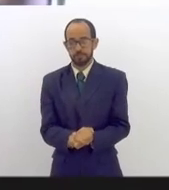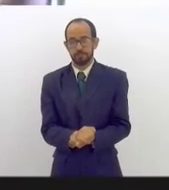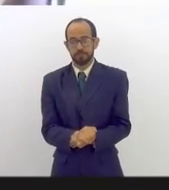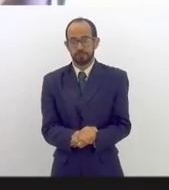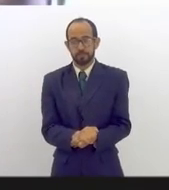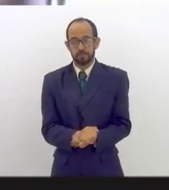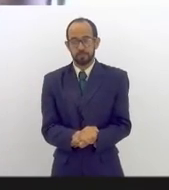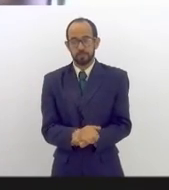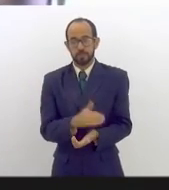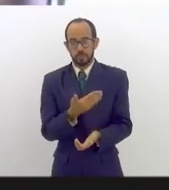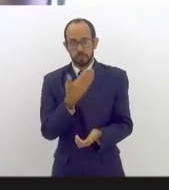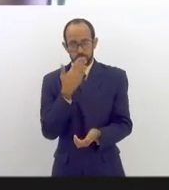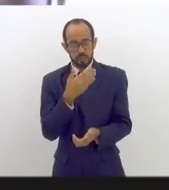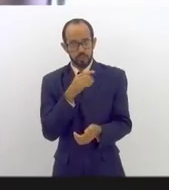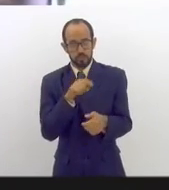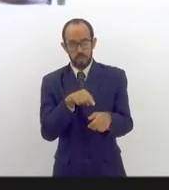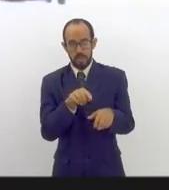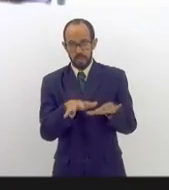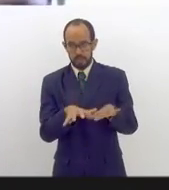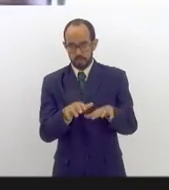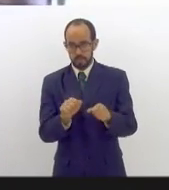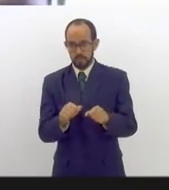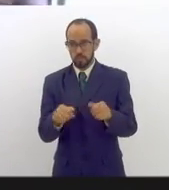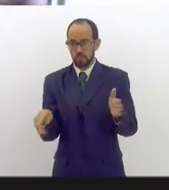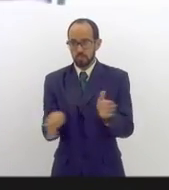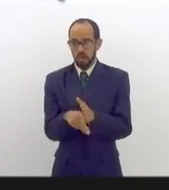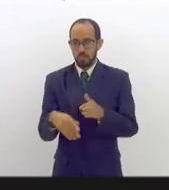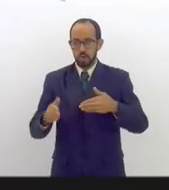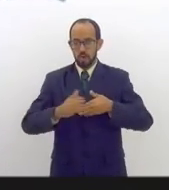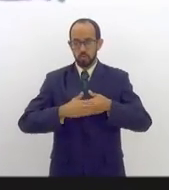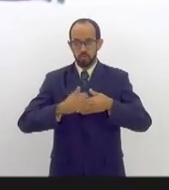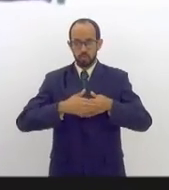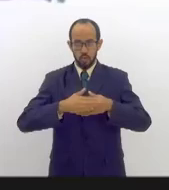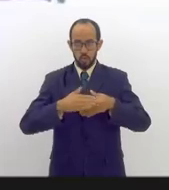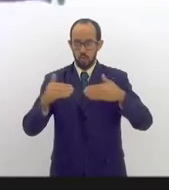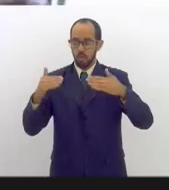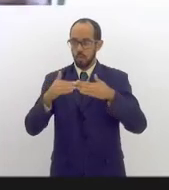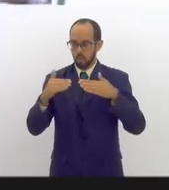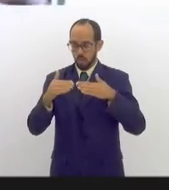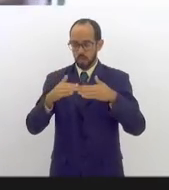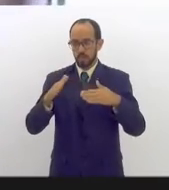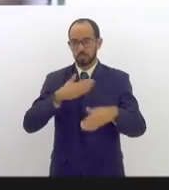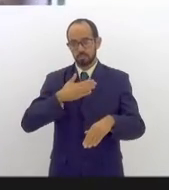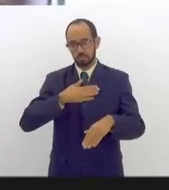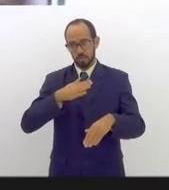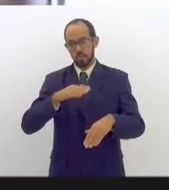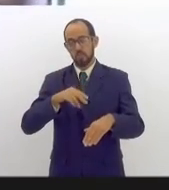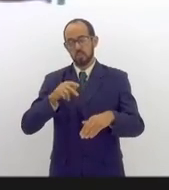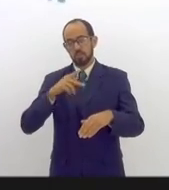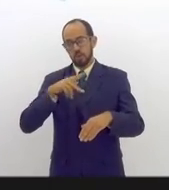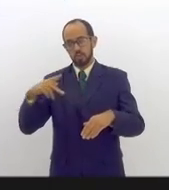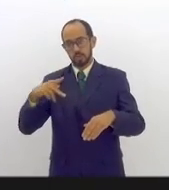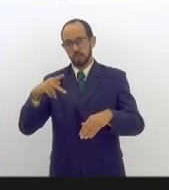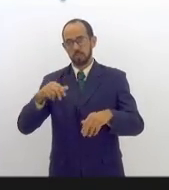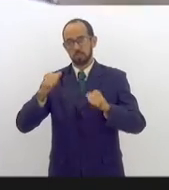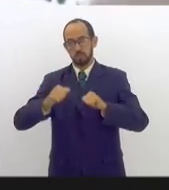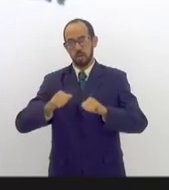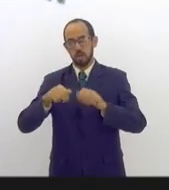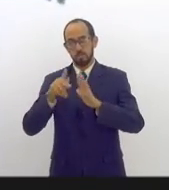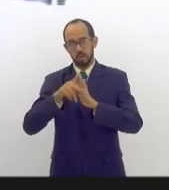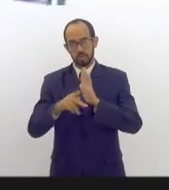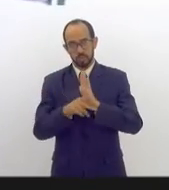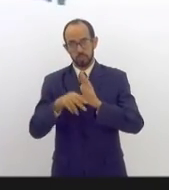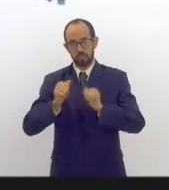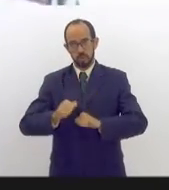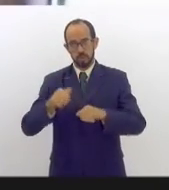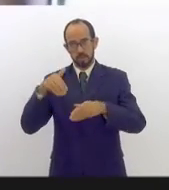o pedido era esse. O próprio autor concorda que esse meu projeto possa ser votado e o dele, que é anterior